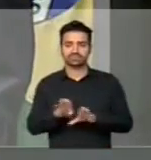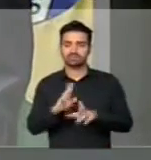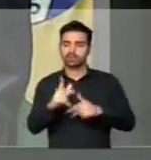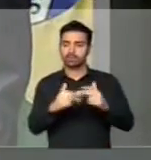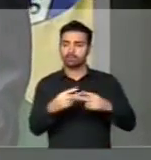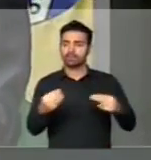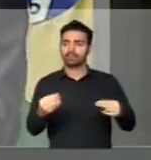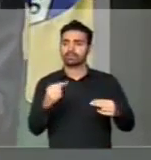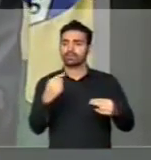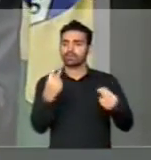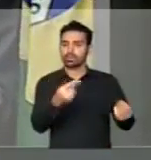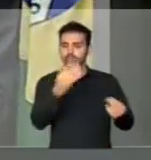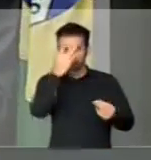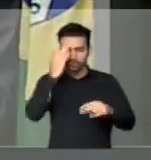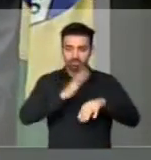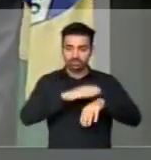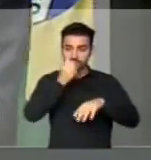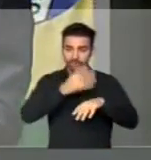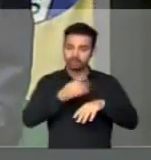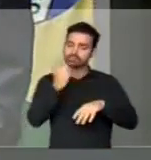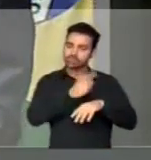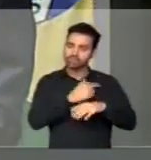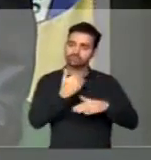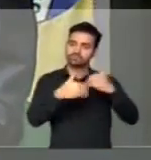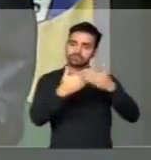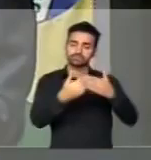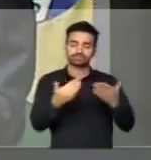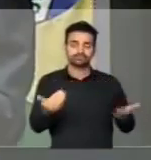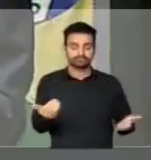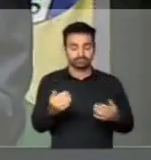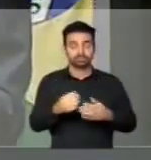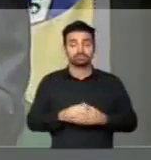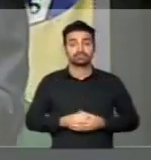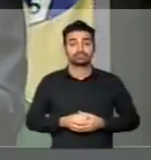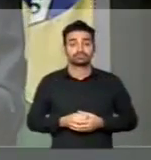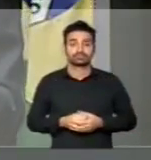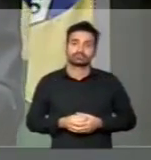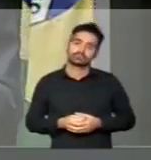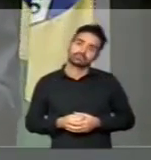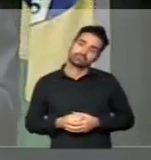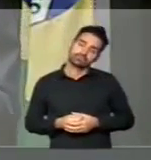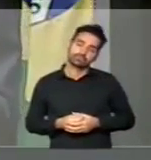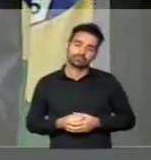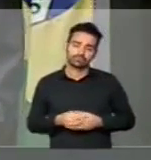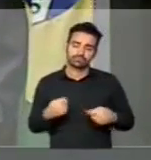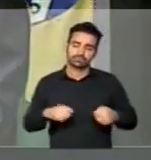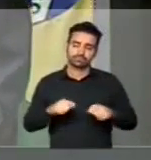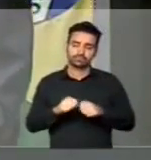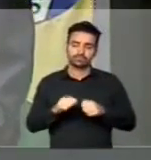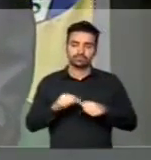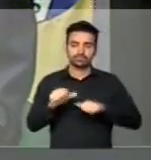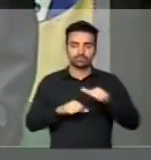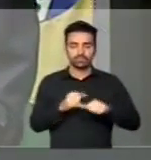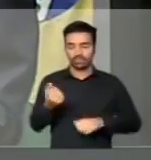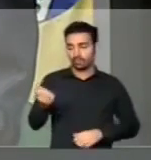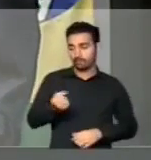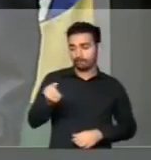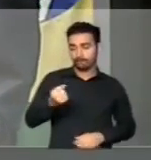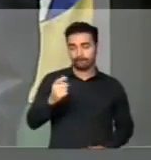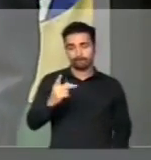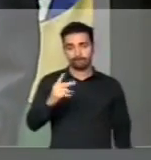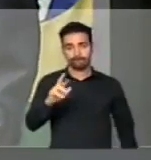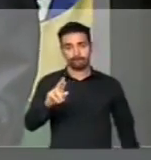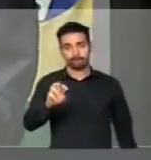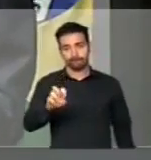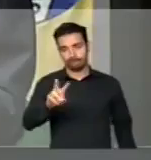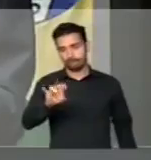mérito. São inadiáveis medidas que contemplem a reforma da Previdência, a fim de